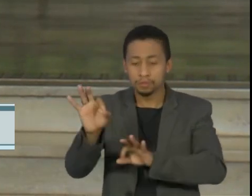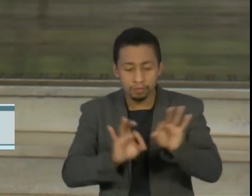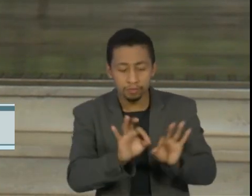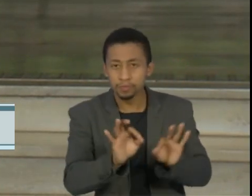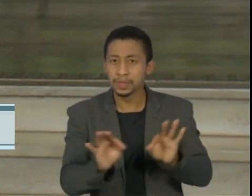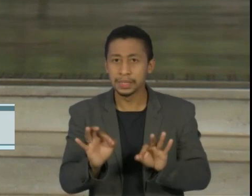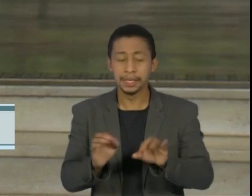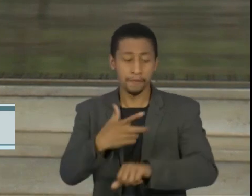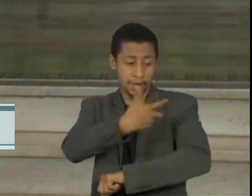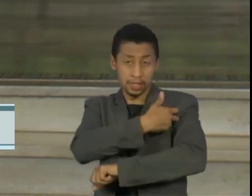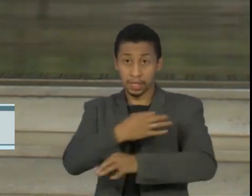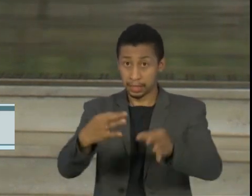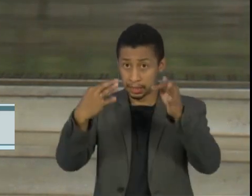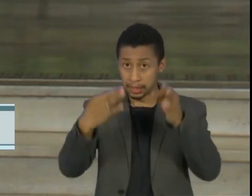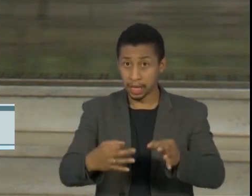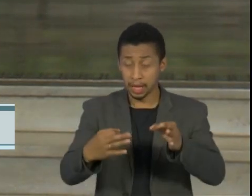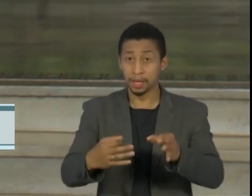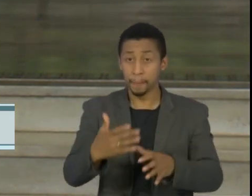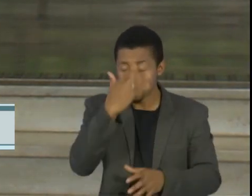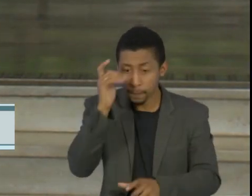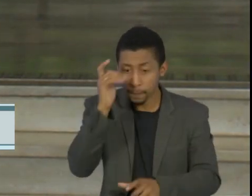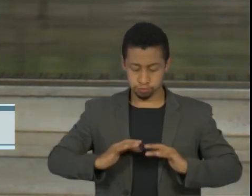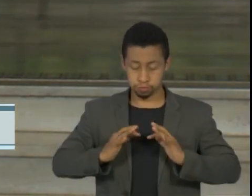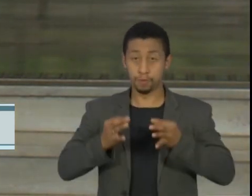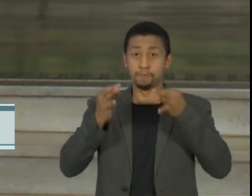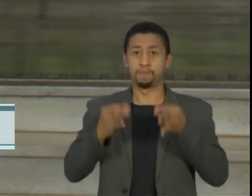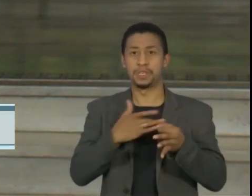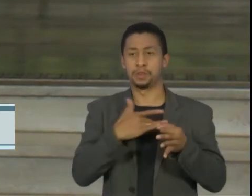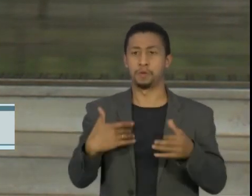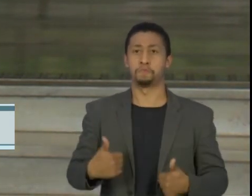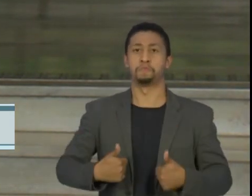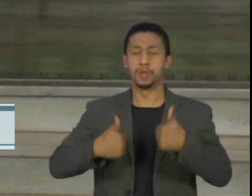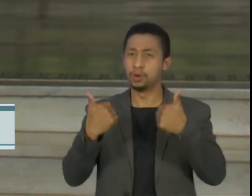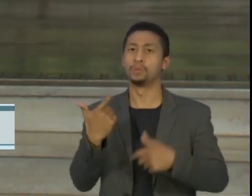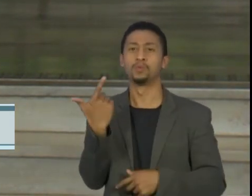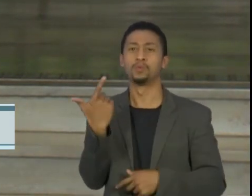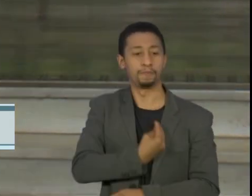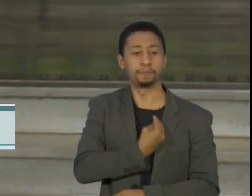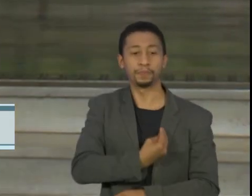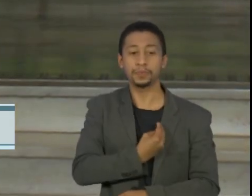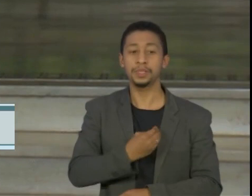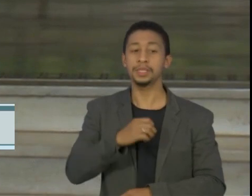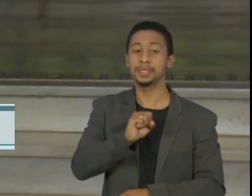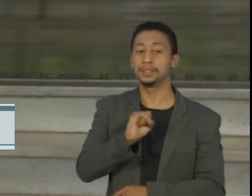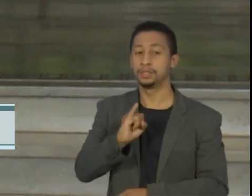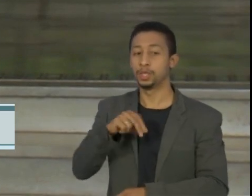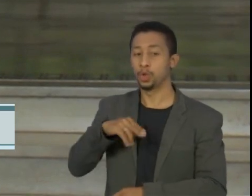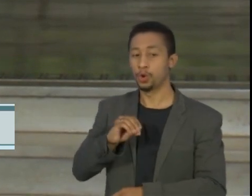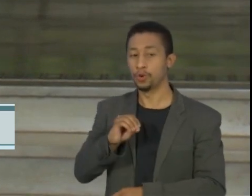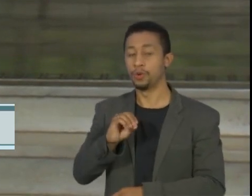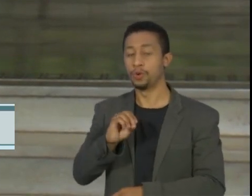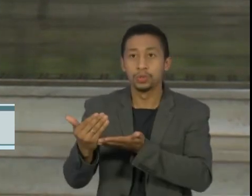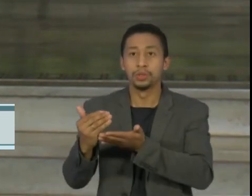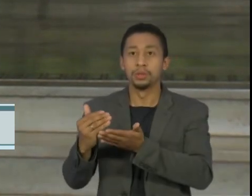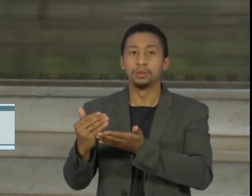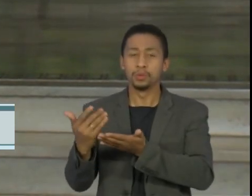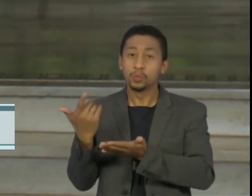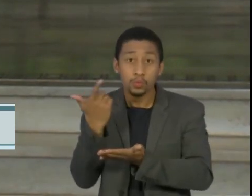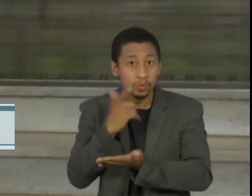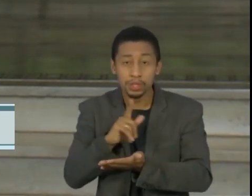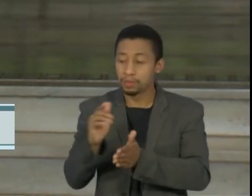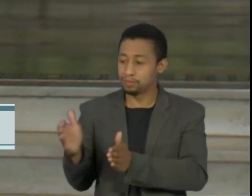mais pessoas vacinadas, mais pessoas imunes, ganha a população brasileira. Aqui na China já realizou testes